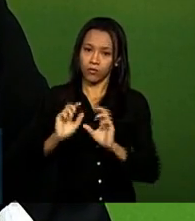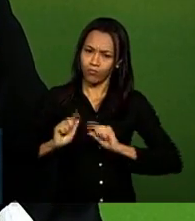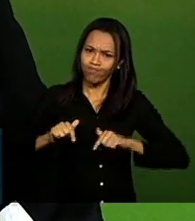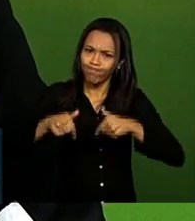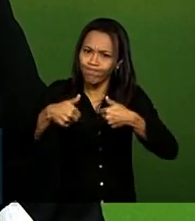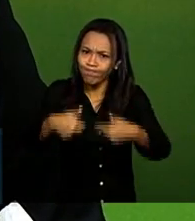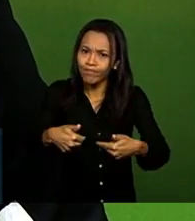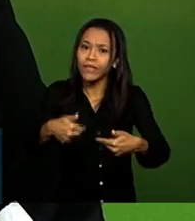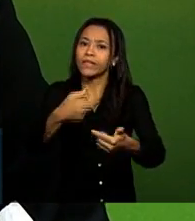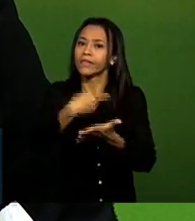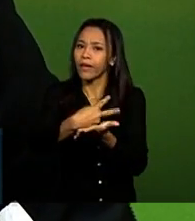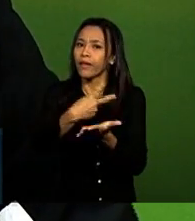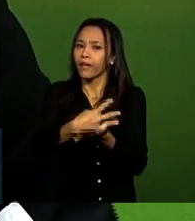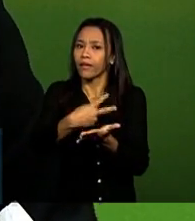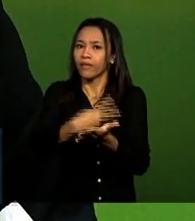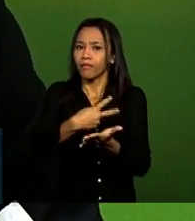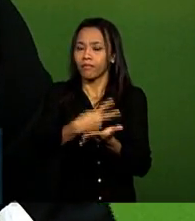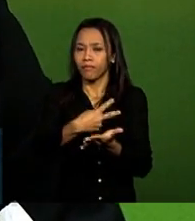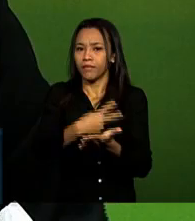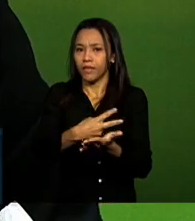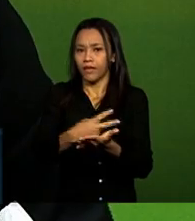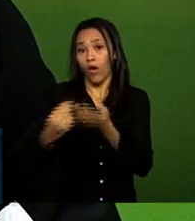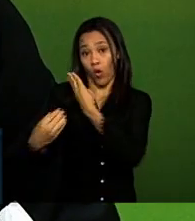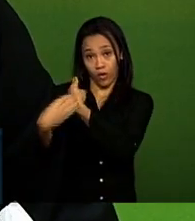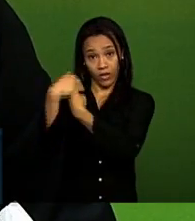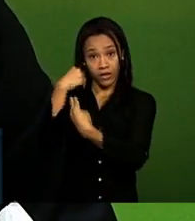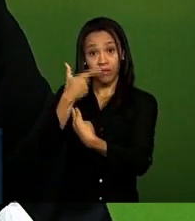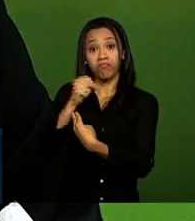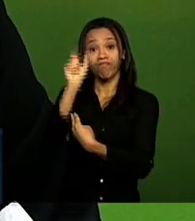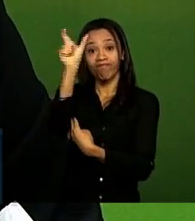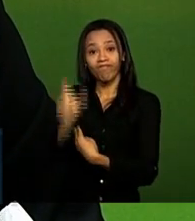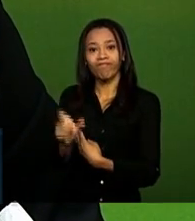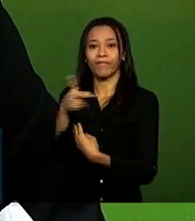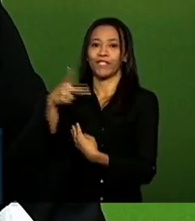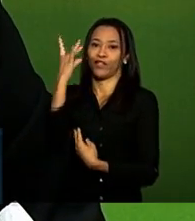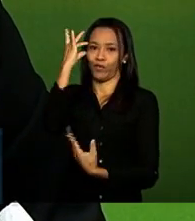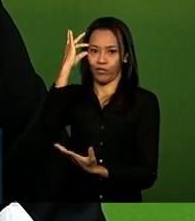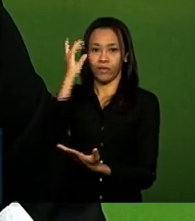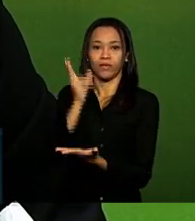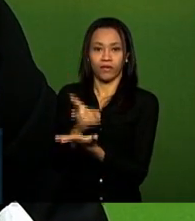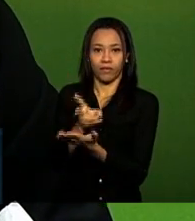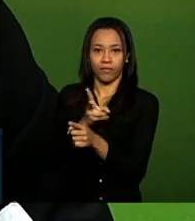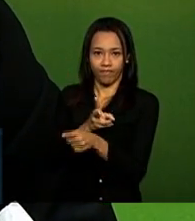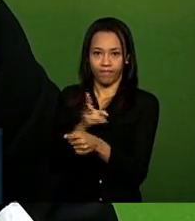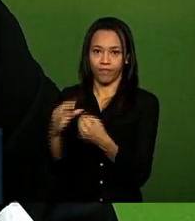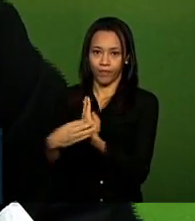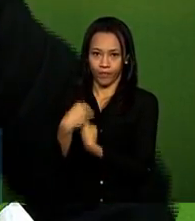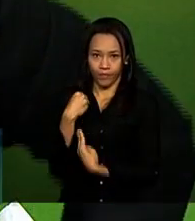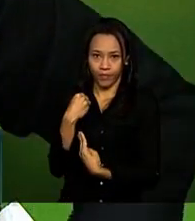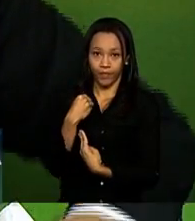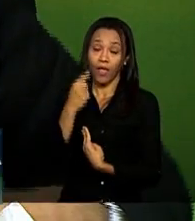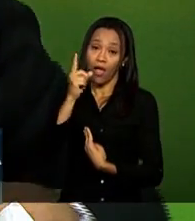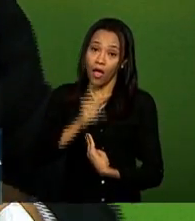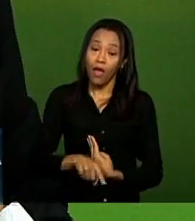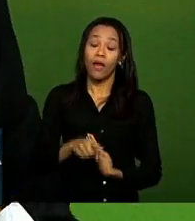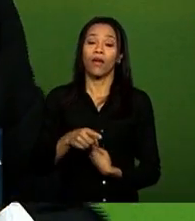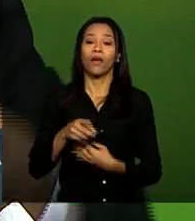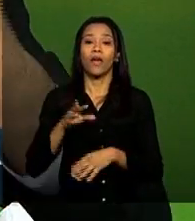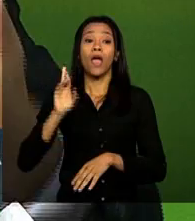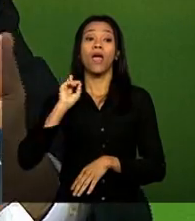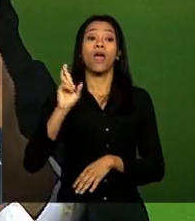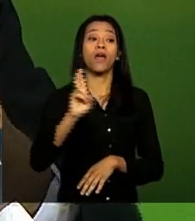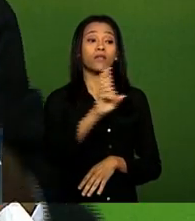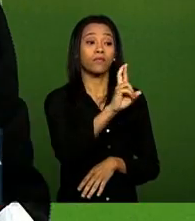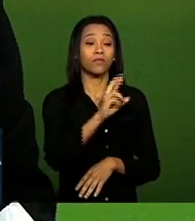orientação vocês já fizeram esta referência da presidente Dilma é claro tarefa dos ministros